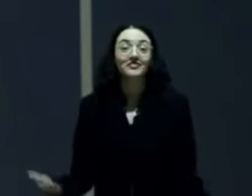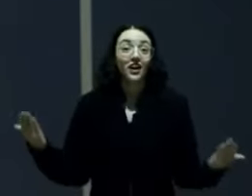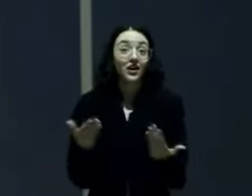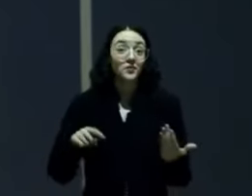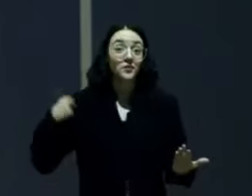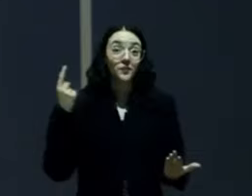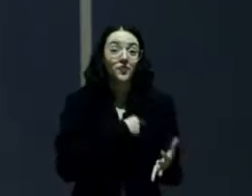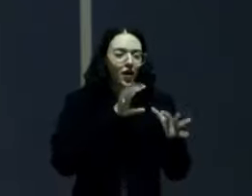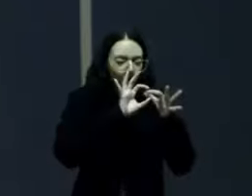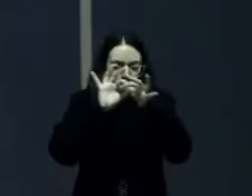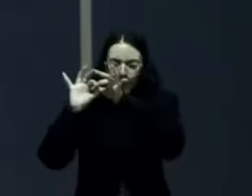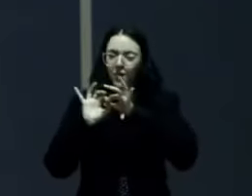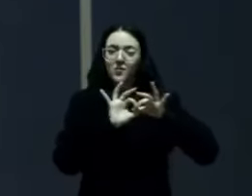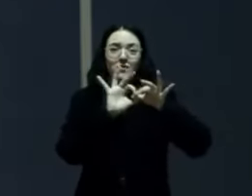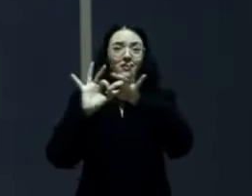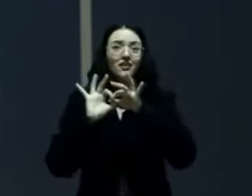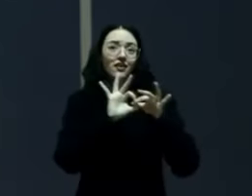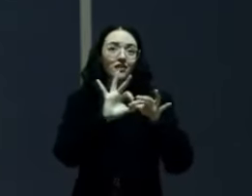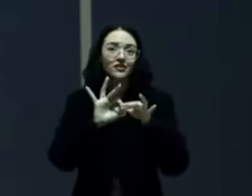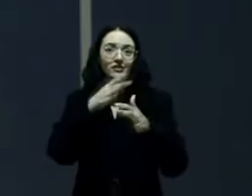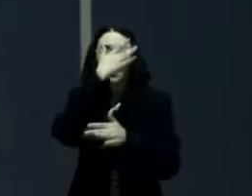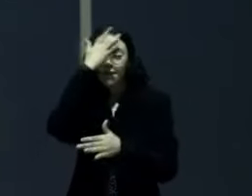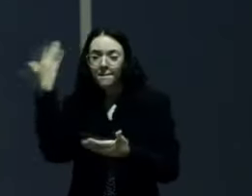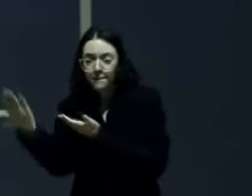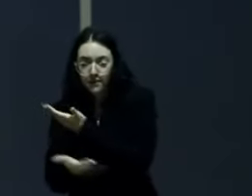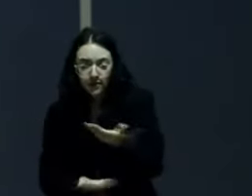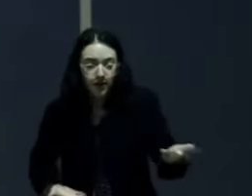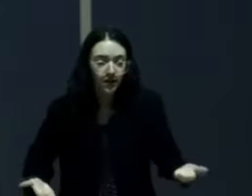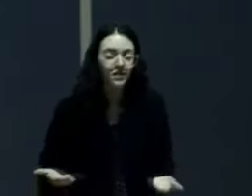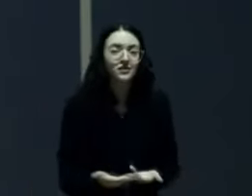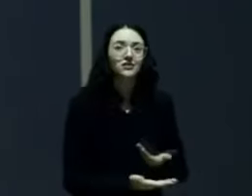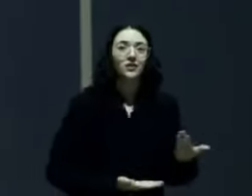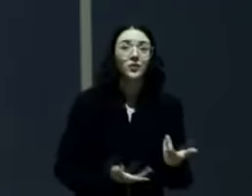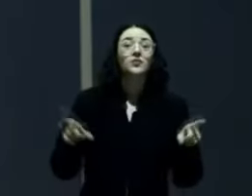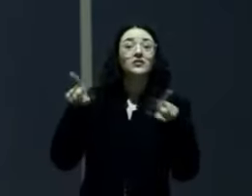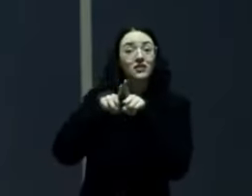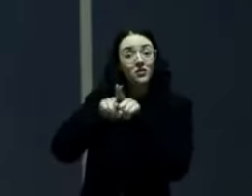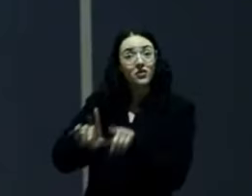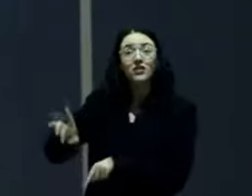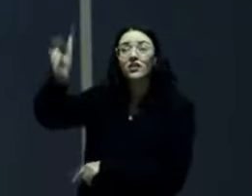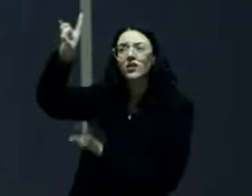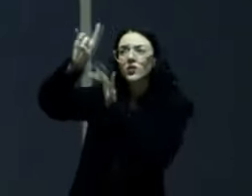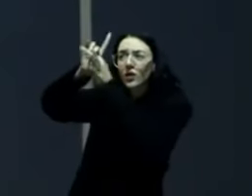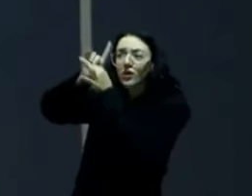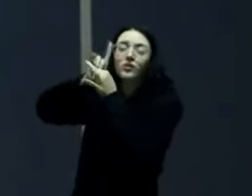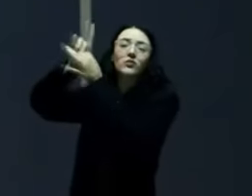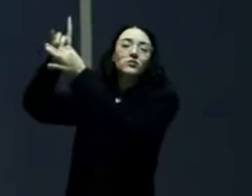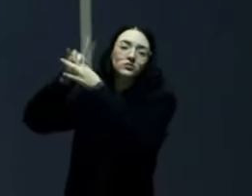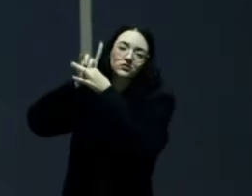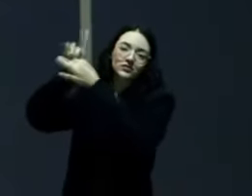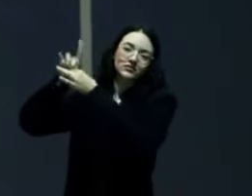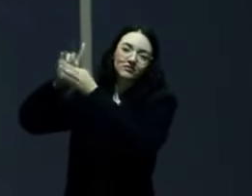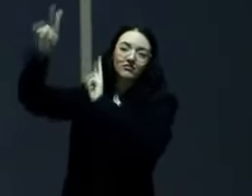É um momento em que eu tenho comunhão com Deus, e tendo comunhão com Deus, eu tenho comunhão com meu irmão, com esse que está do